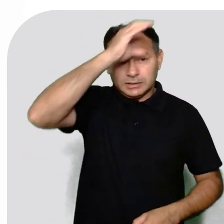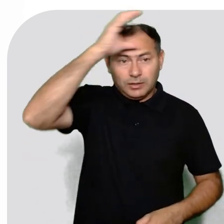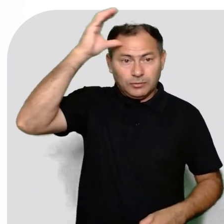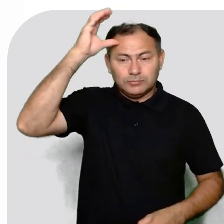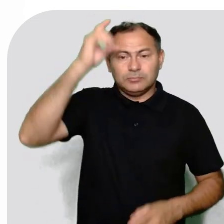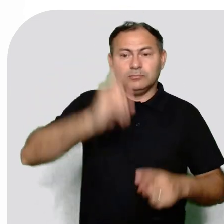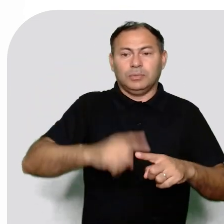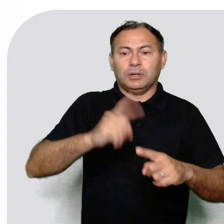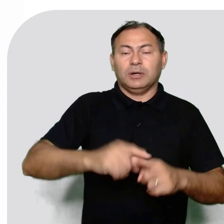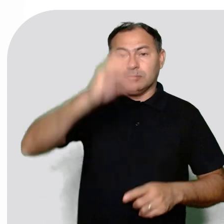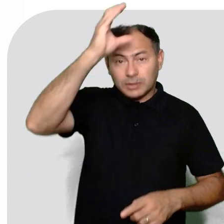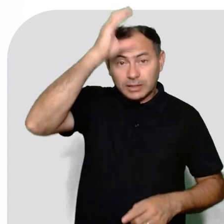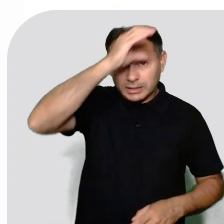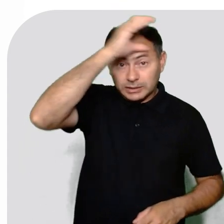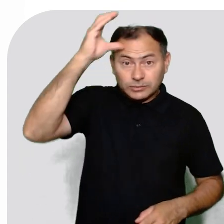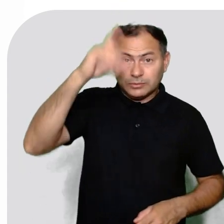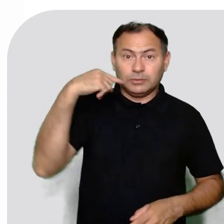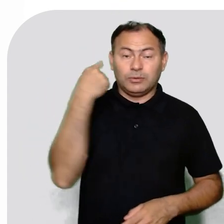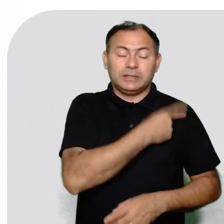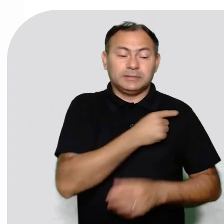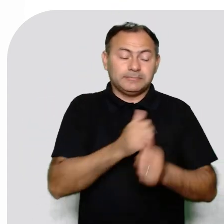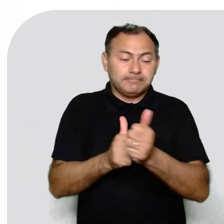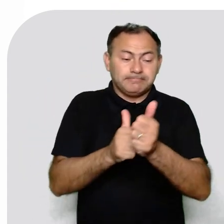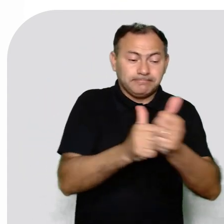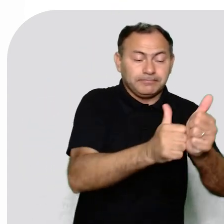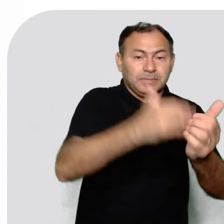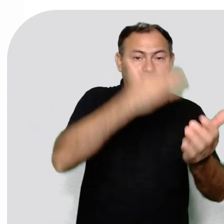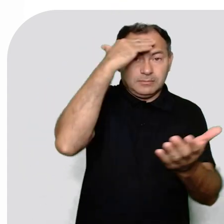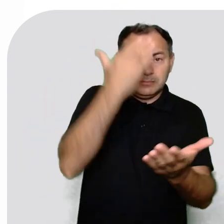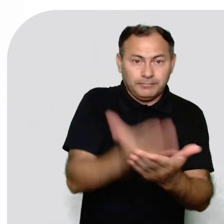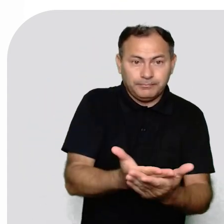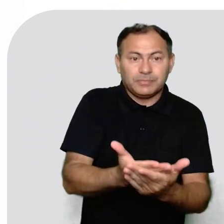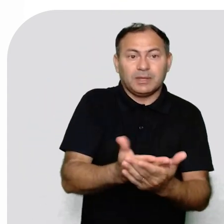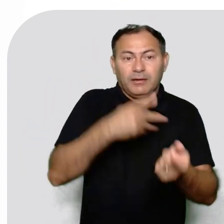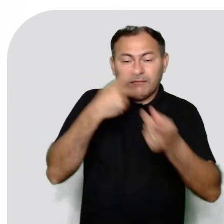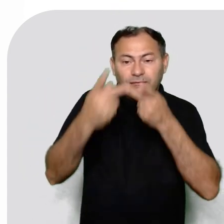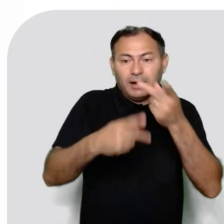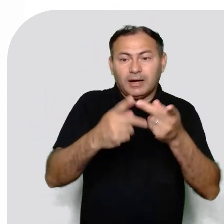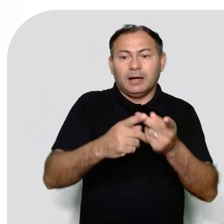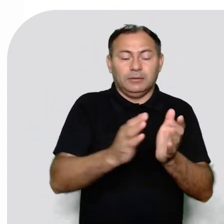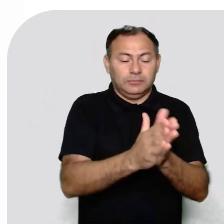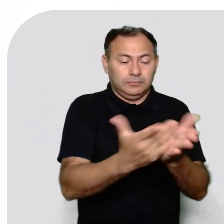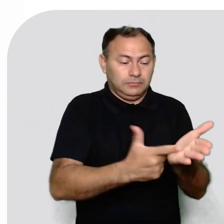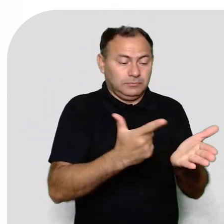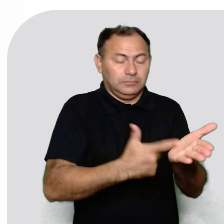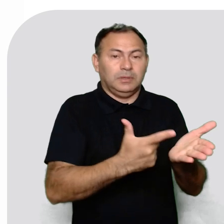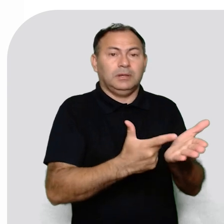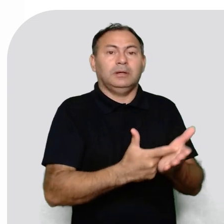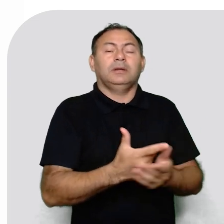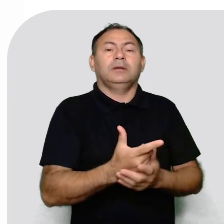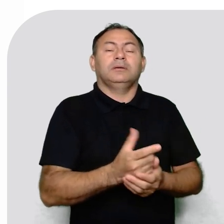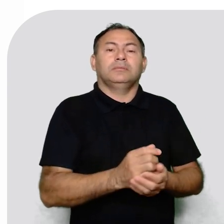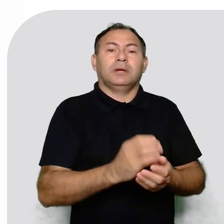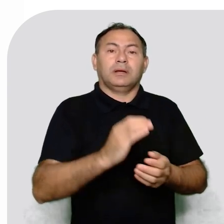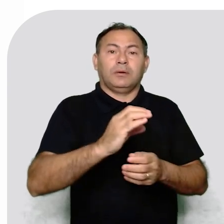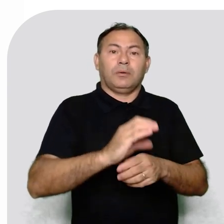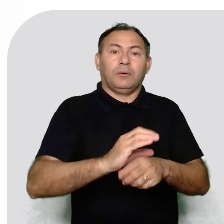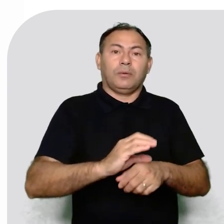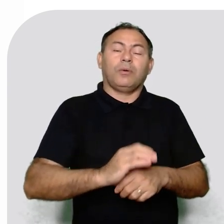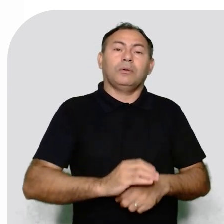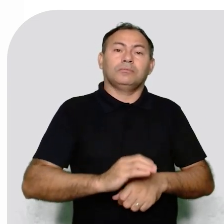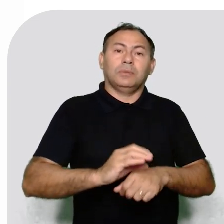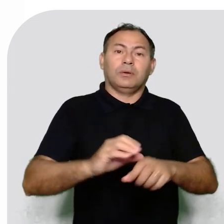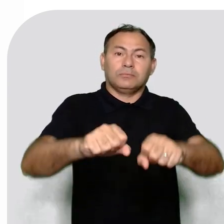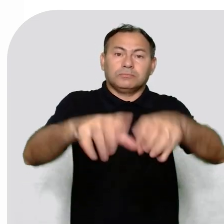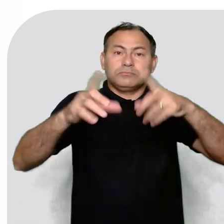cristãos. Porque o Cristo que nós seguimos, e diz o caderno conciliar, não é um